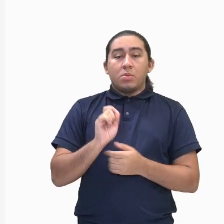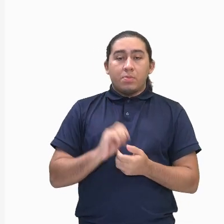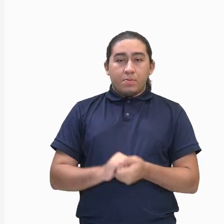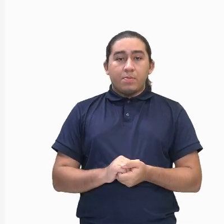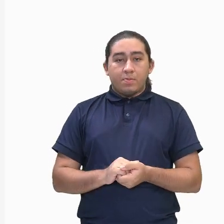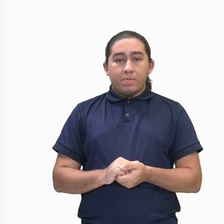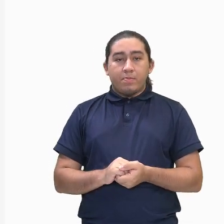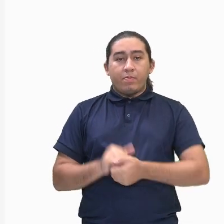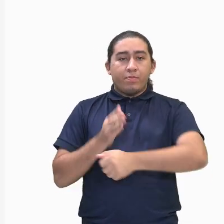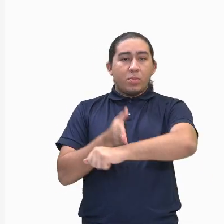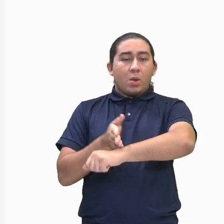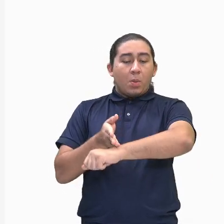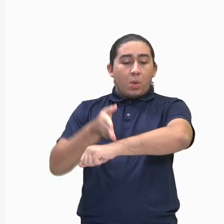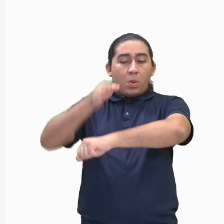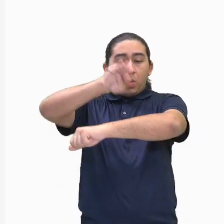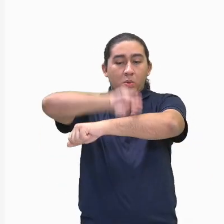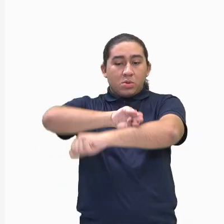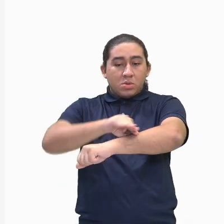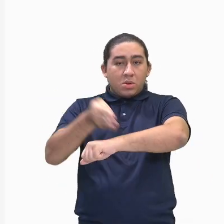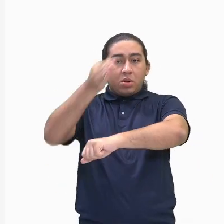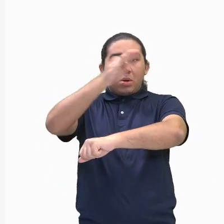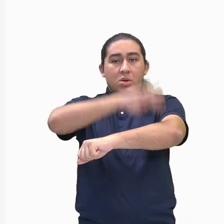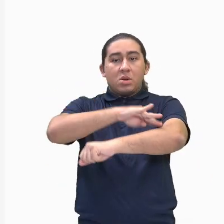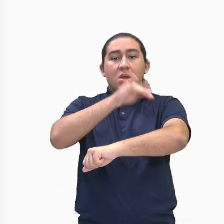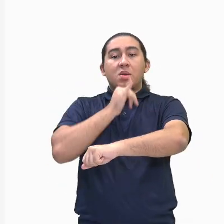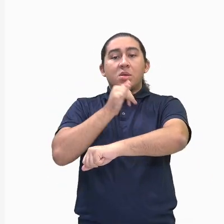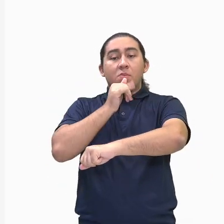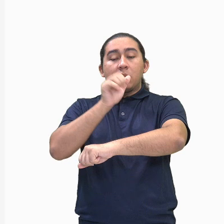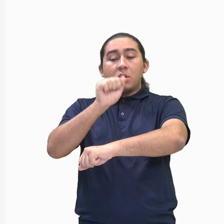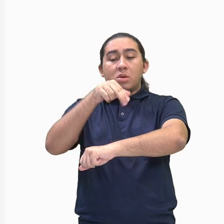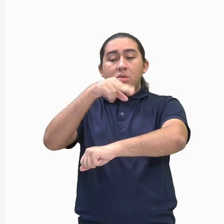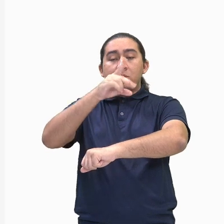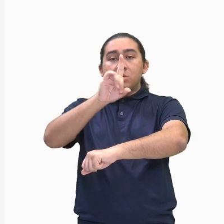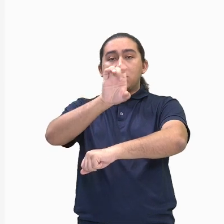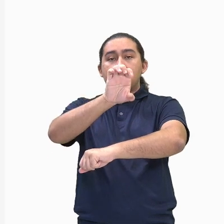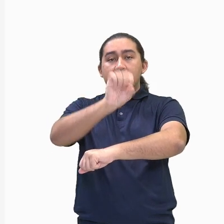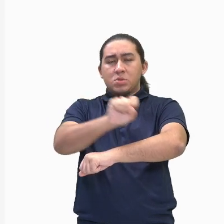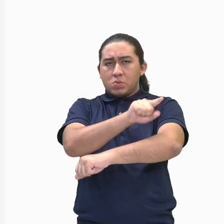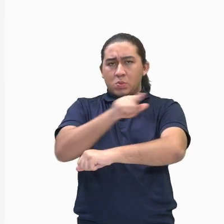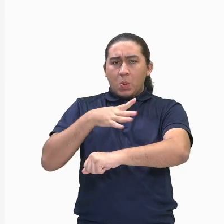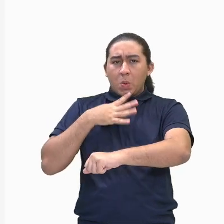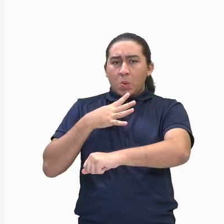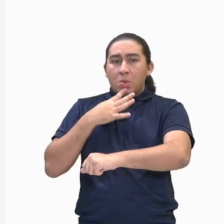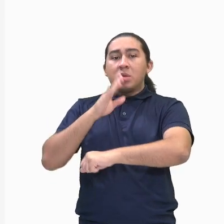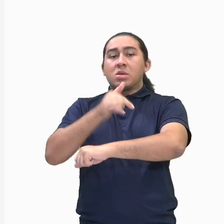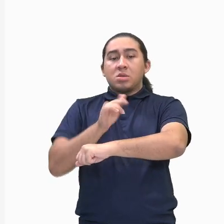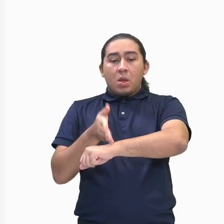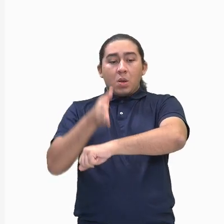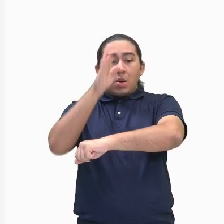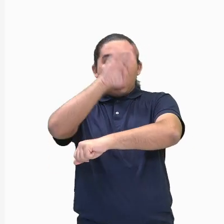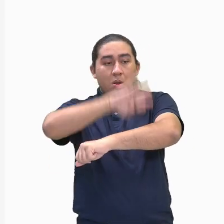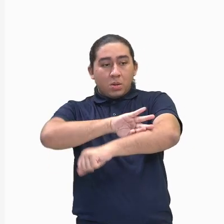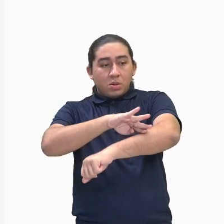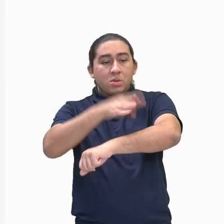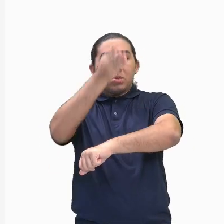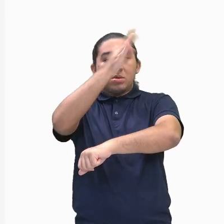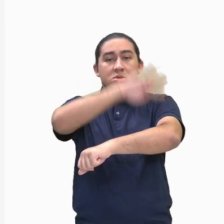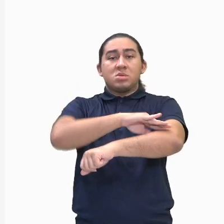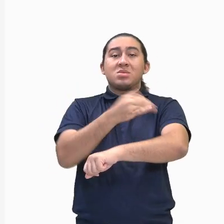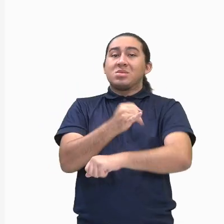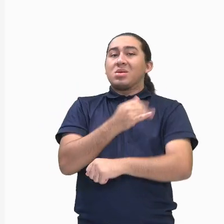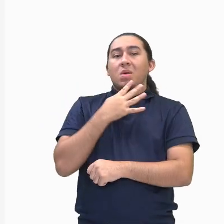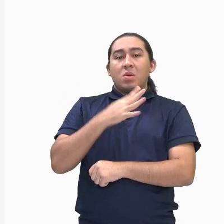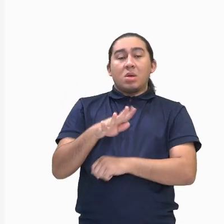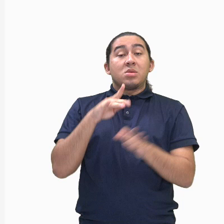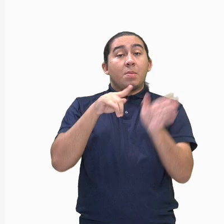montanhas majestosas, como os Andes, né? Quem já ouviu falar aí sobre a Cordilheira dos Andes, quem ainda não ouviu falar, pesquisa, porque é